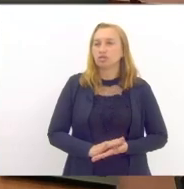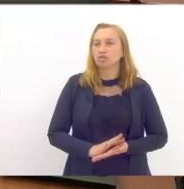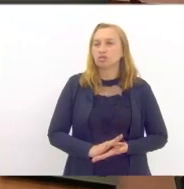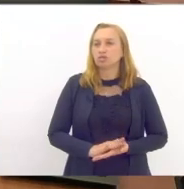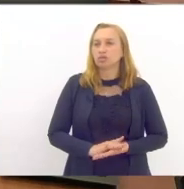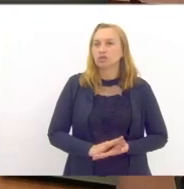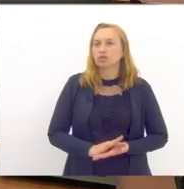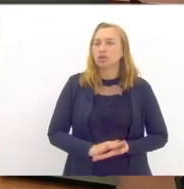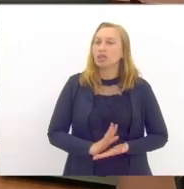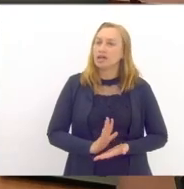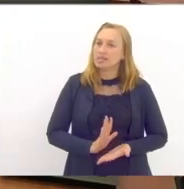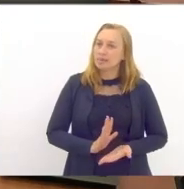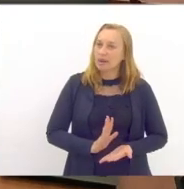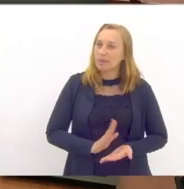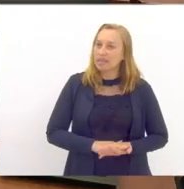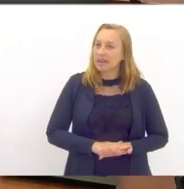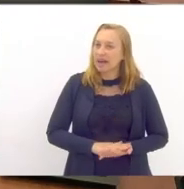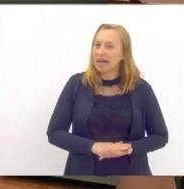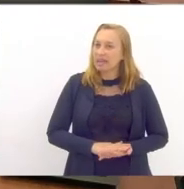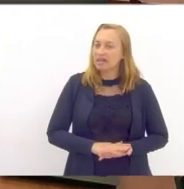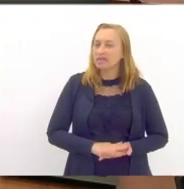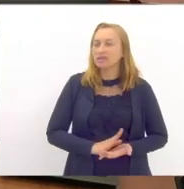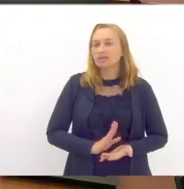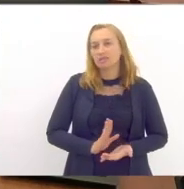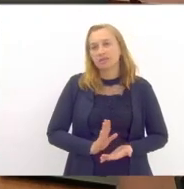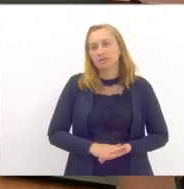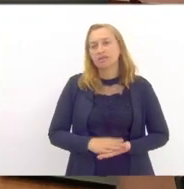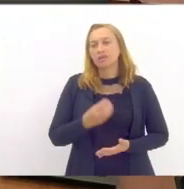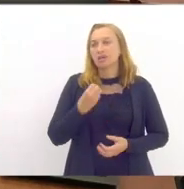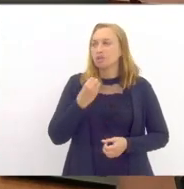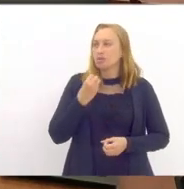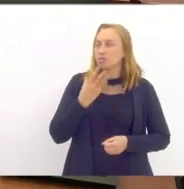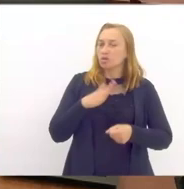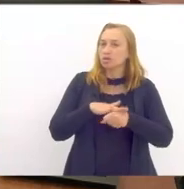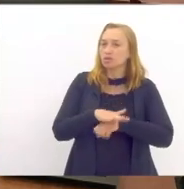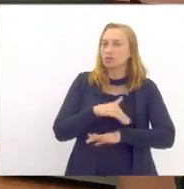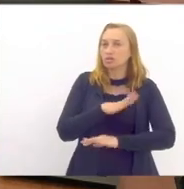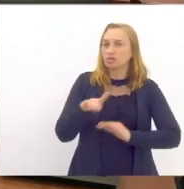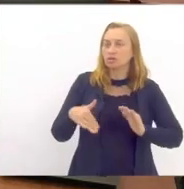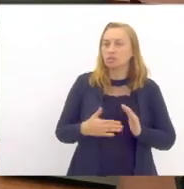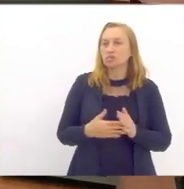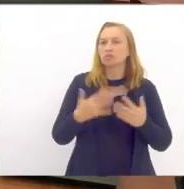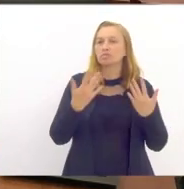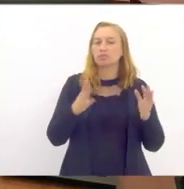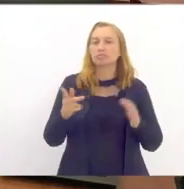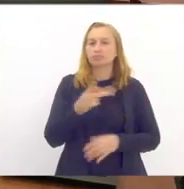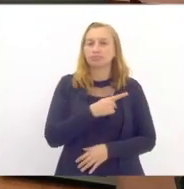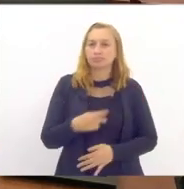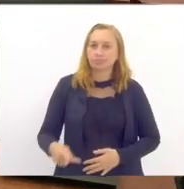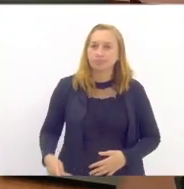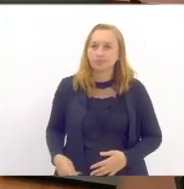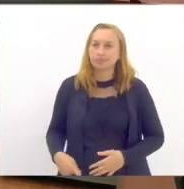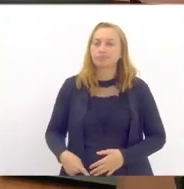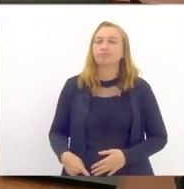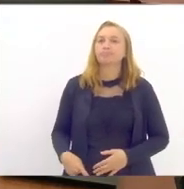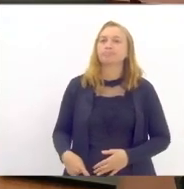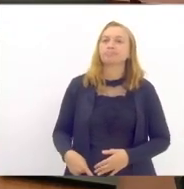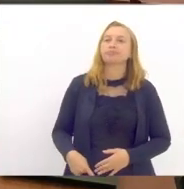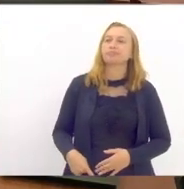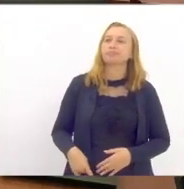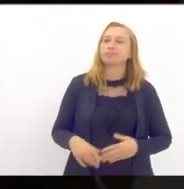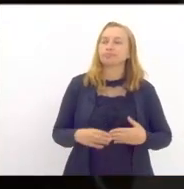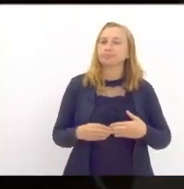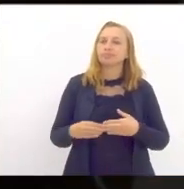Boa noite a todas e todos. Eu quero inicialmente saudar o nosso presidente, que não só